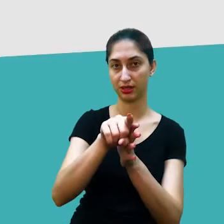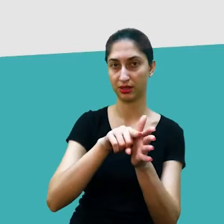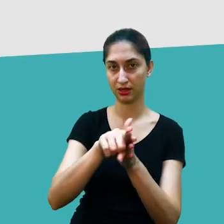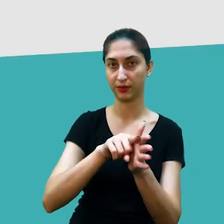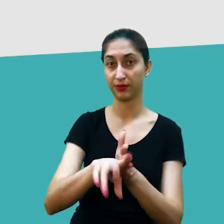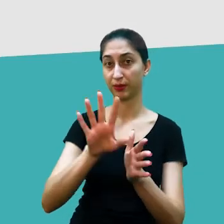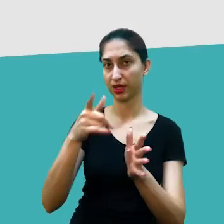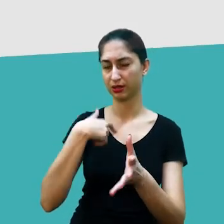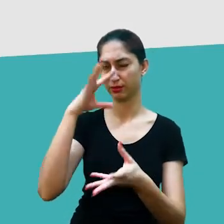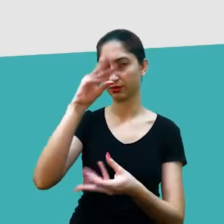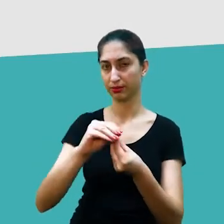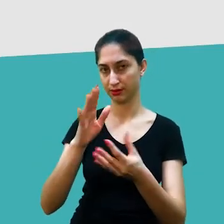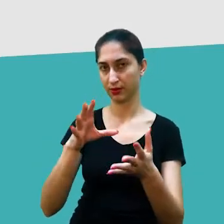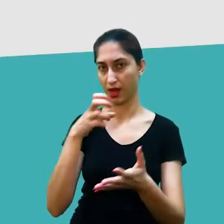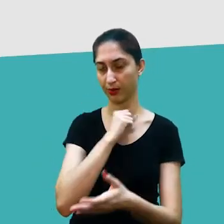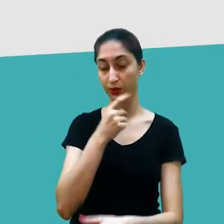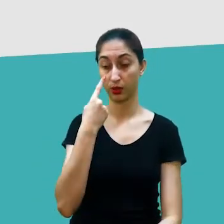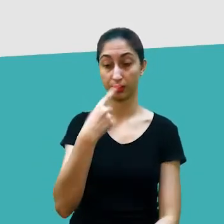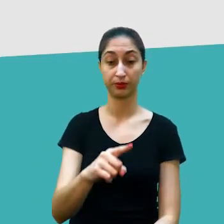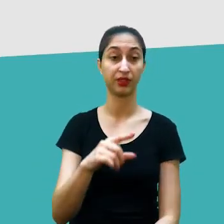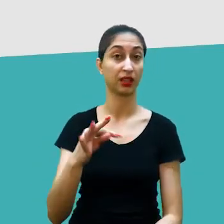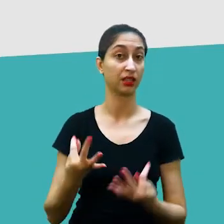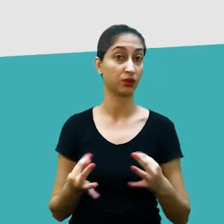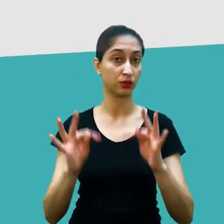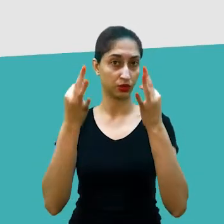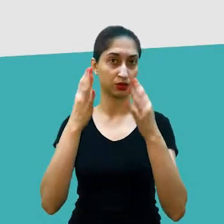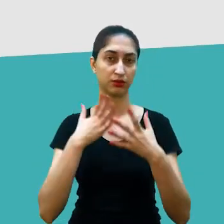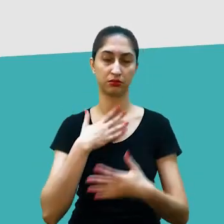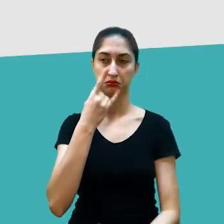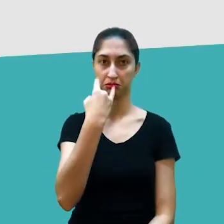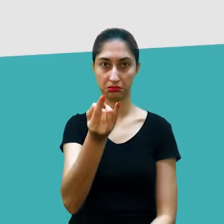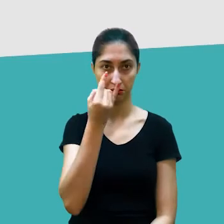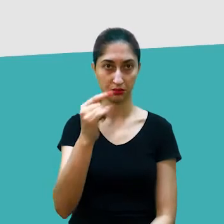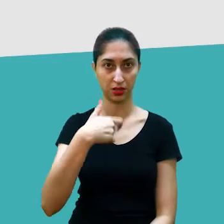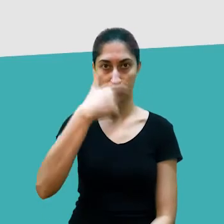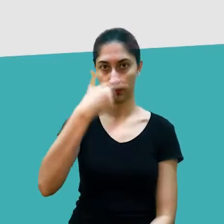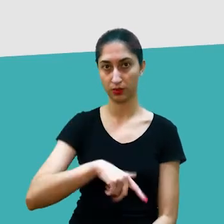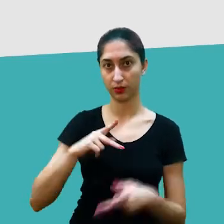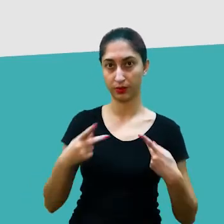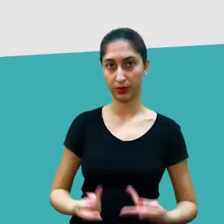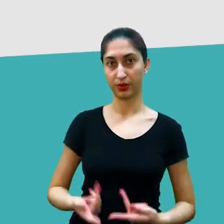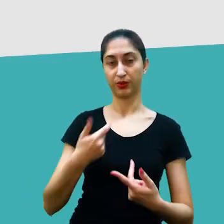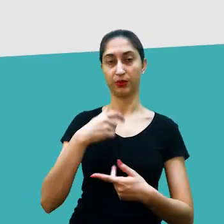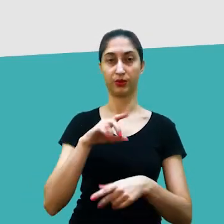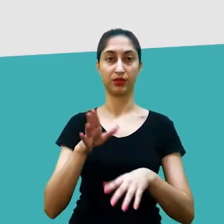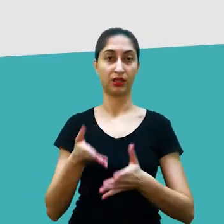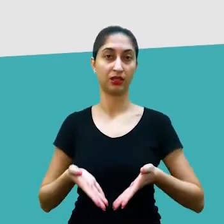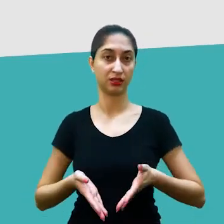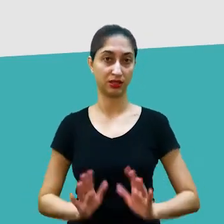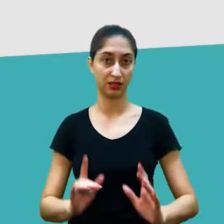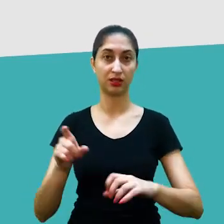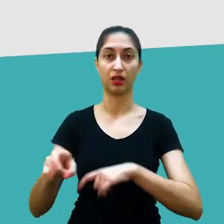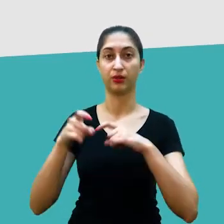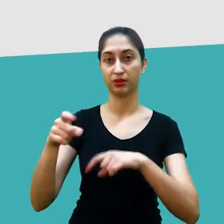vocês, genial. Essa coisa da tecnologia que me fascina, eu sou um ser humano que nasci no interior de São Paulo, fui